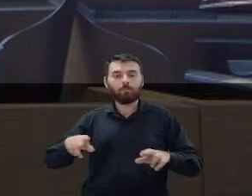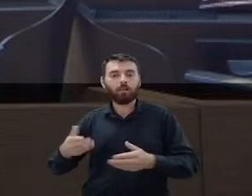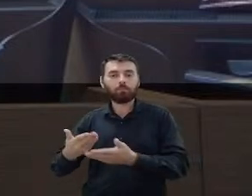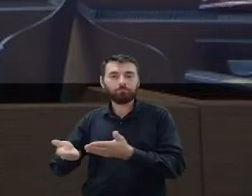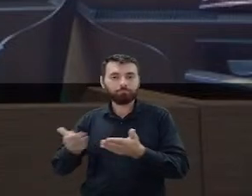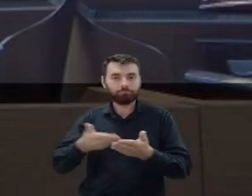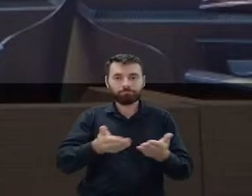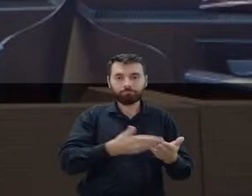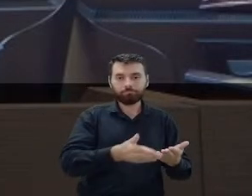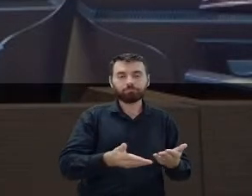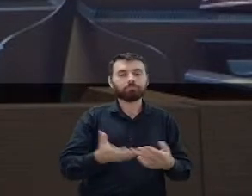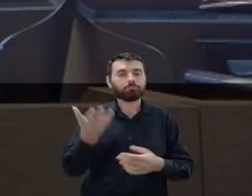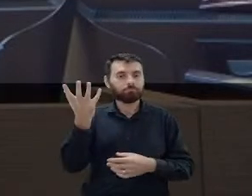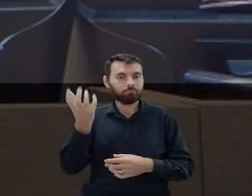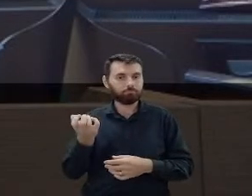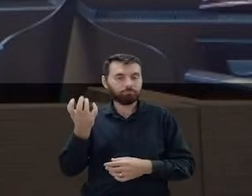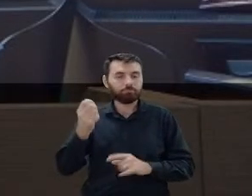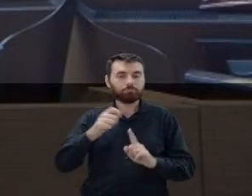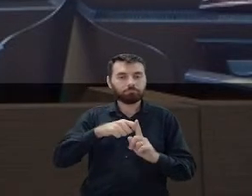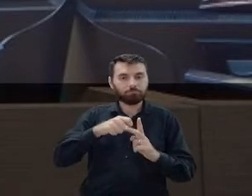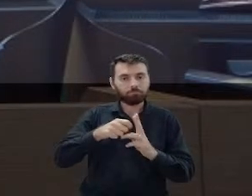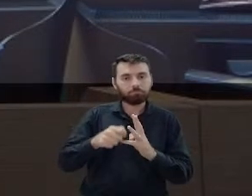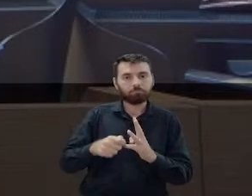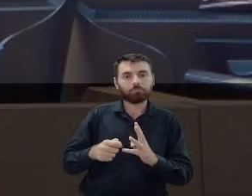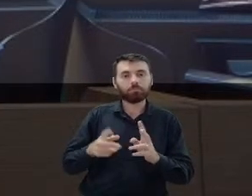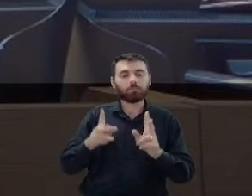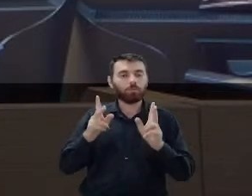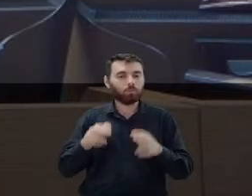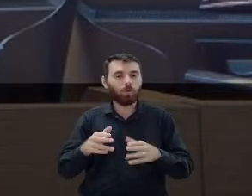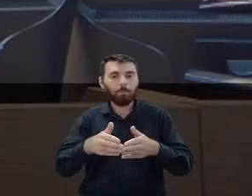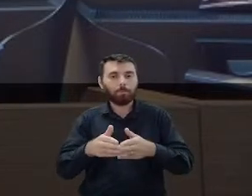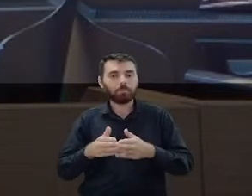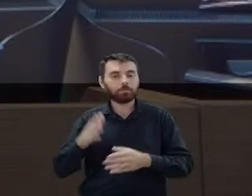mensal vitalícia, requeridos na ação anteriormente mencionada.